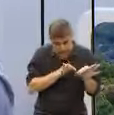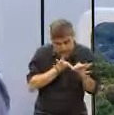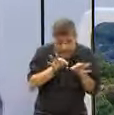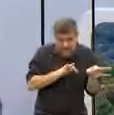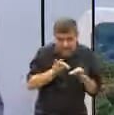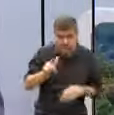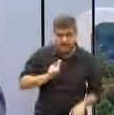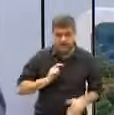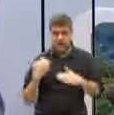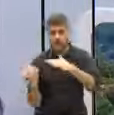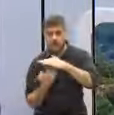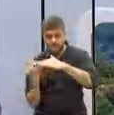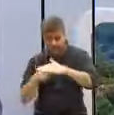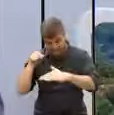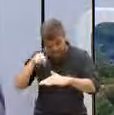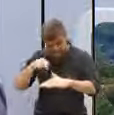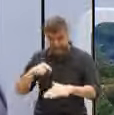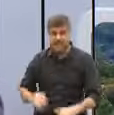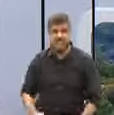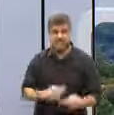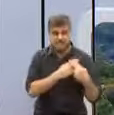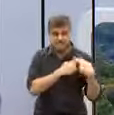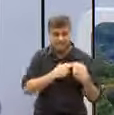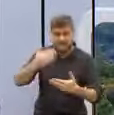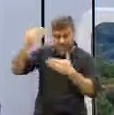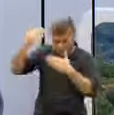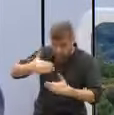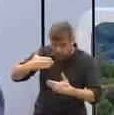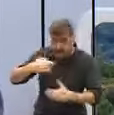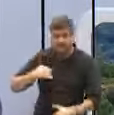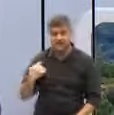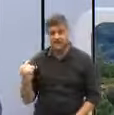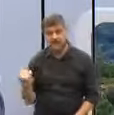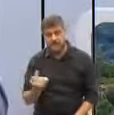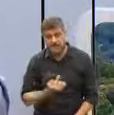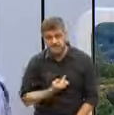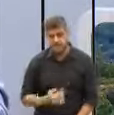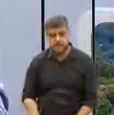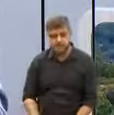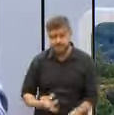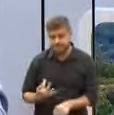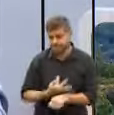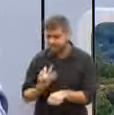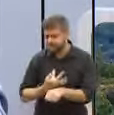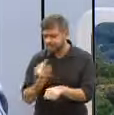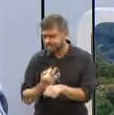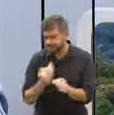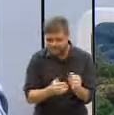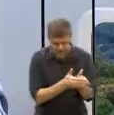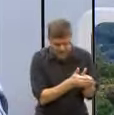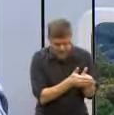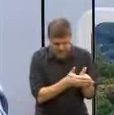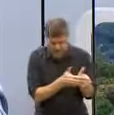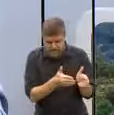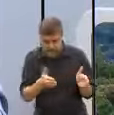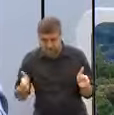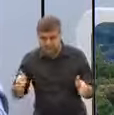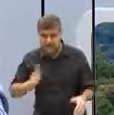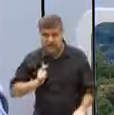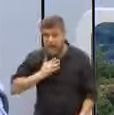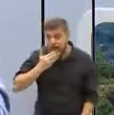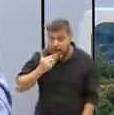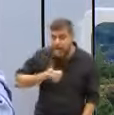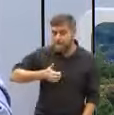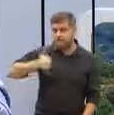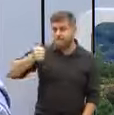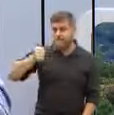Organizar, apesar de você contratar uma empresa para aplicar as provas, a gente procurou, nesse processo,